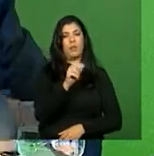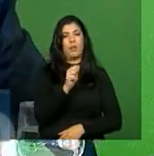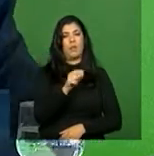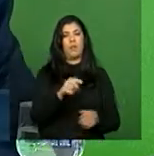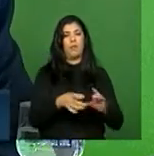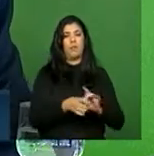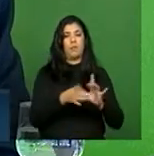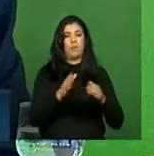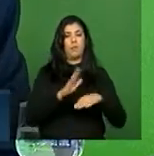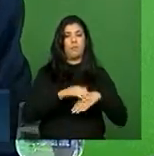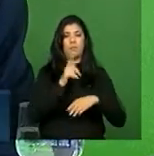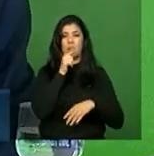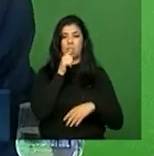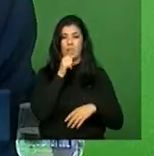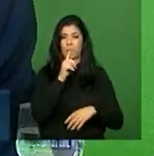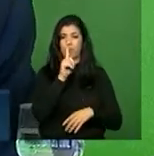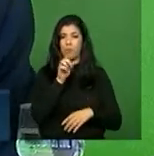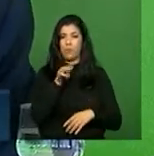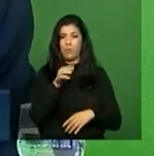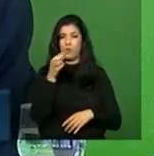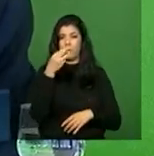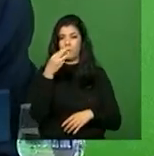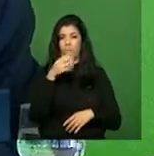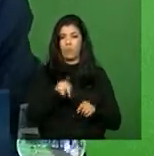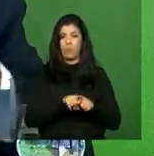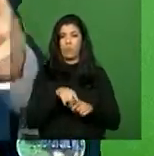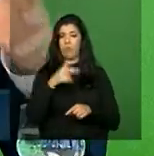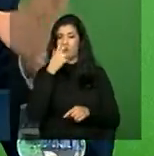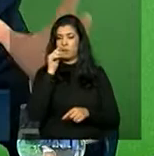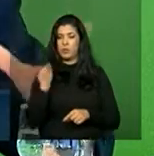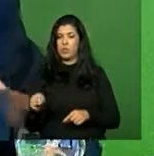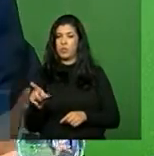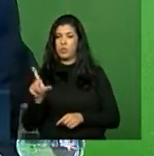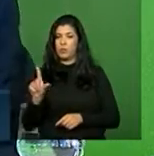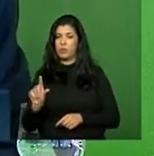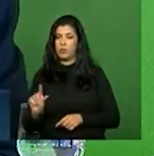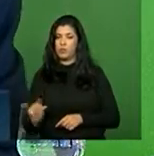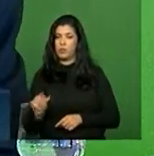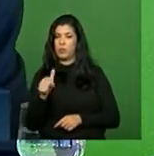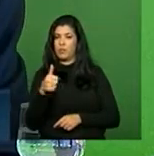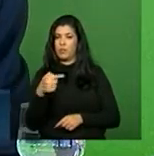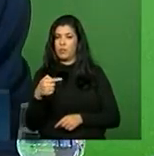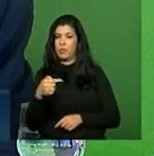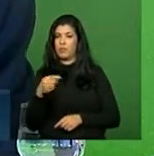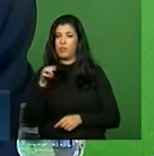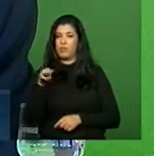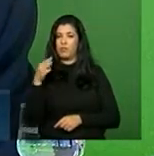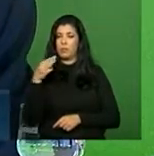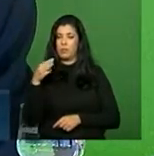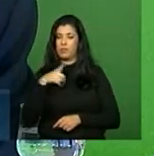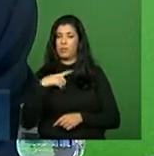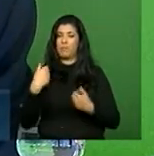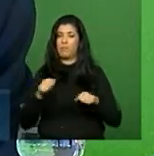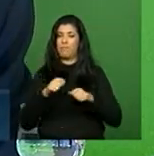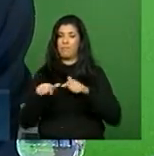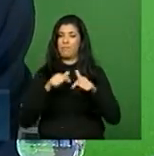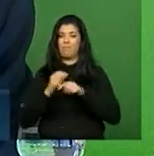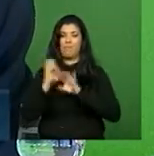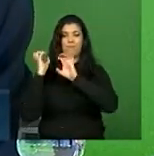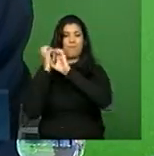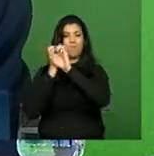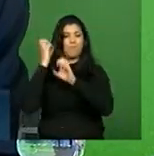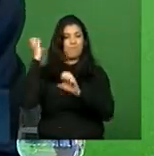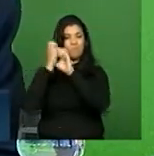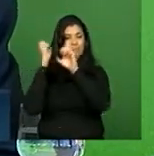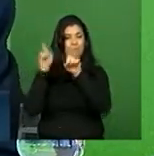deveremos então reduzir para 17 dá um trabalho grande de engenharia com aumento